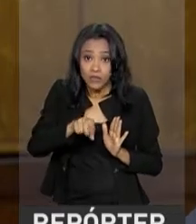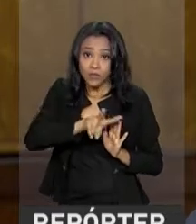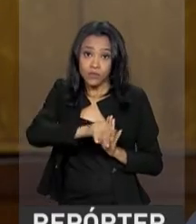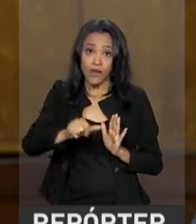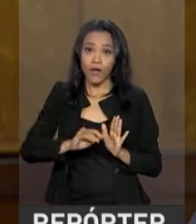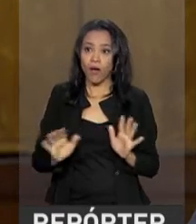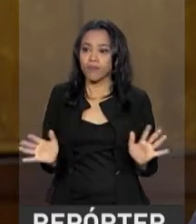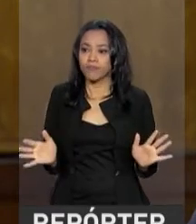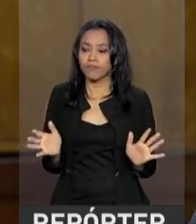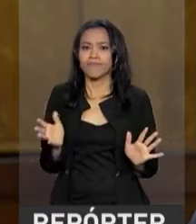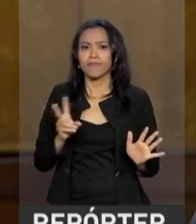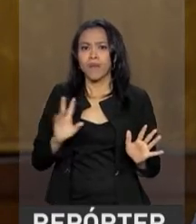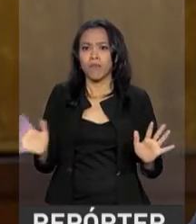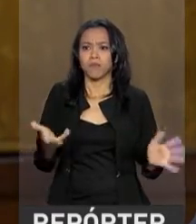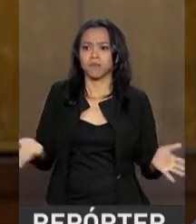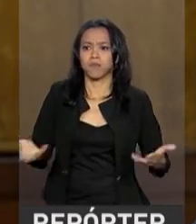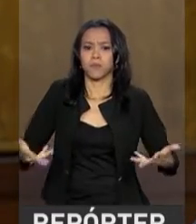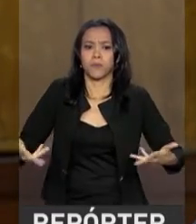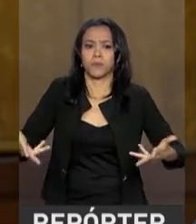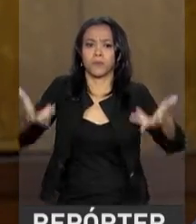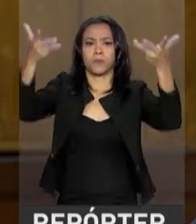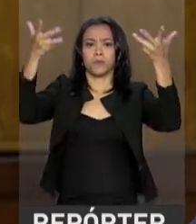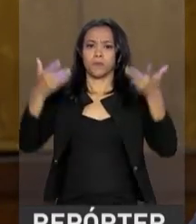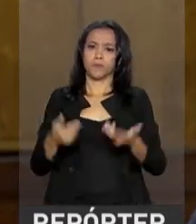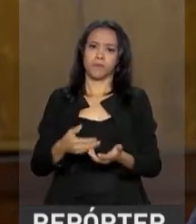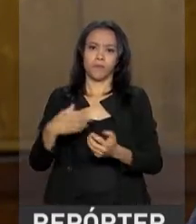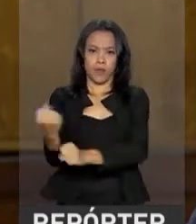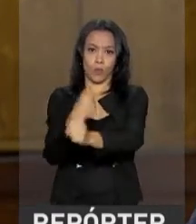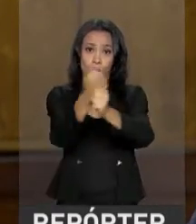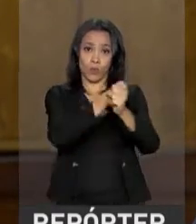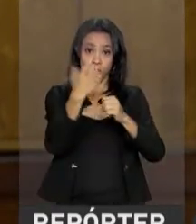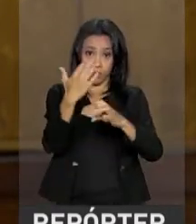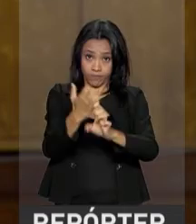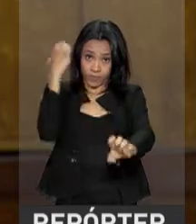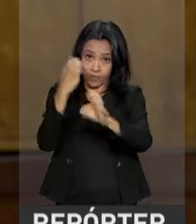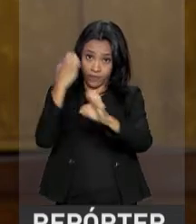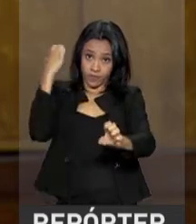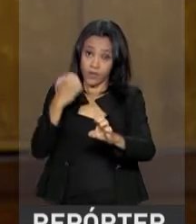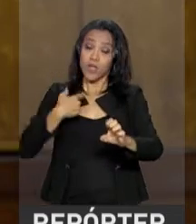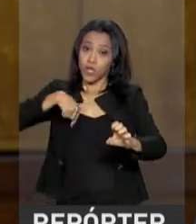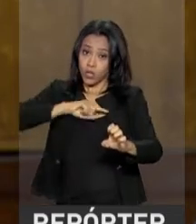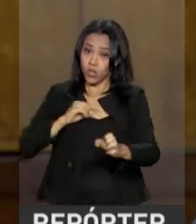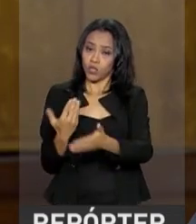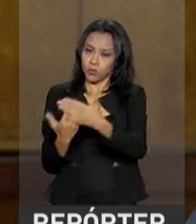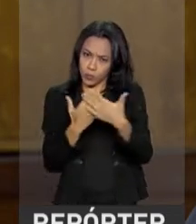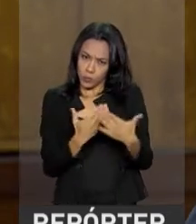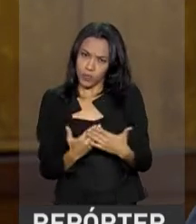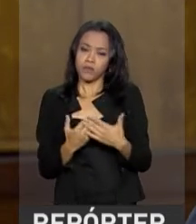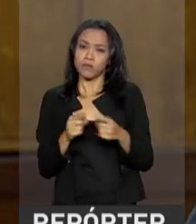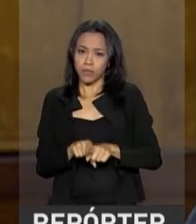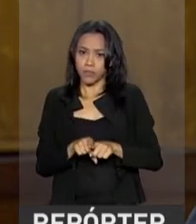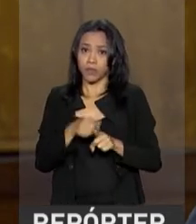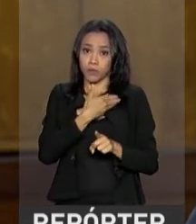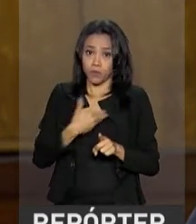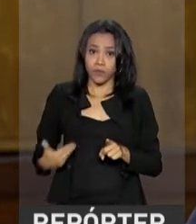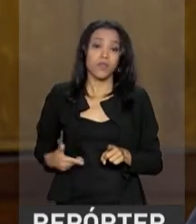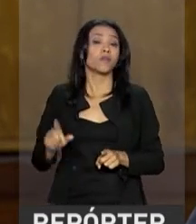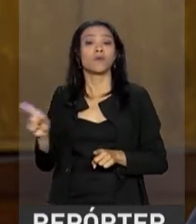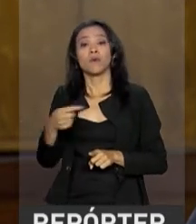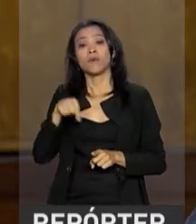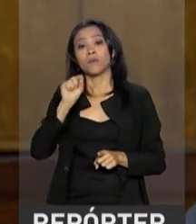vai agilizar a construção civil mas ao mesmo tempo nós estamos estudando exatamente com esses lucros nós estamos estudando a possibilidade